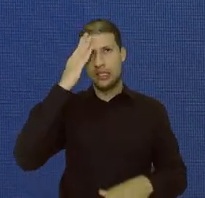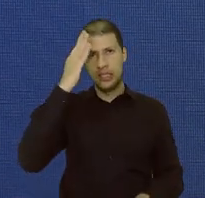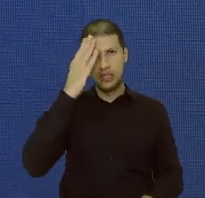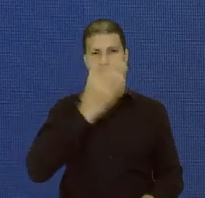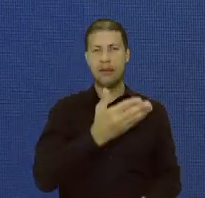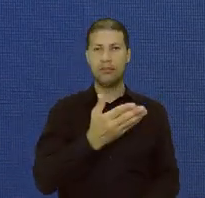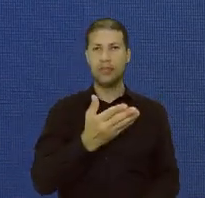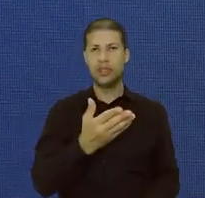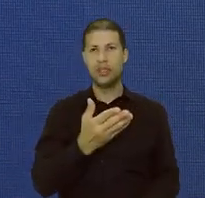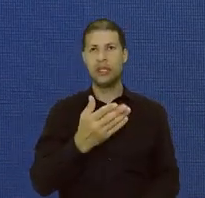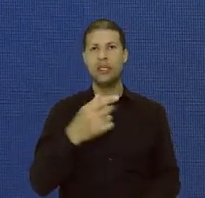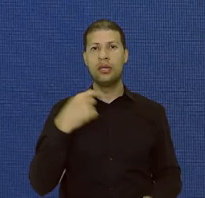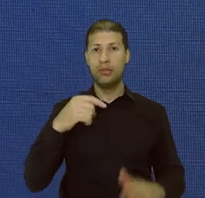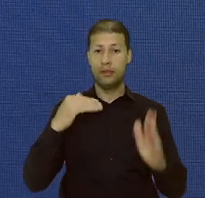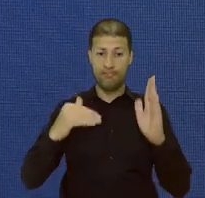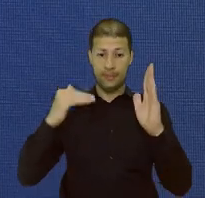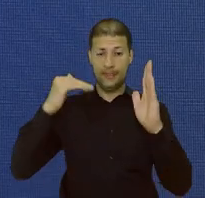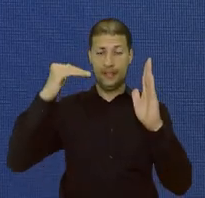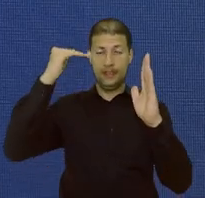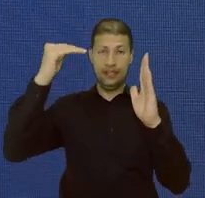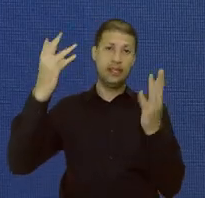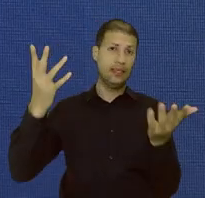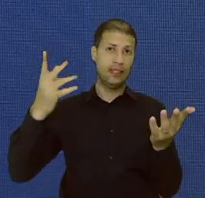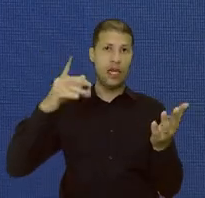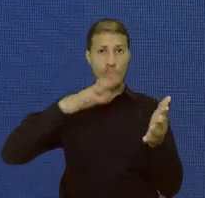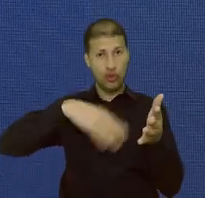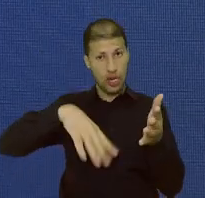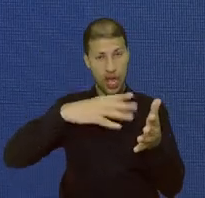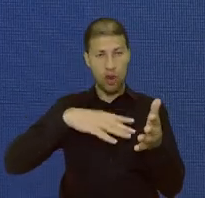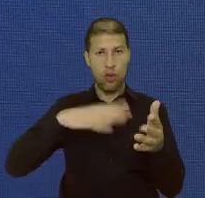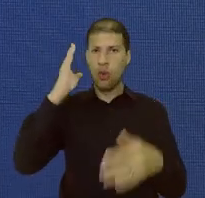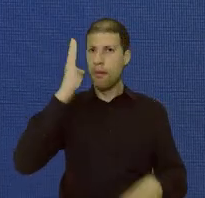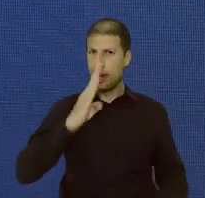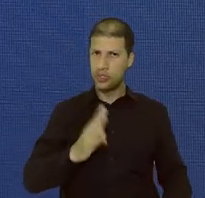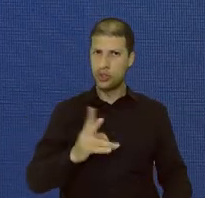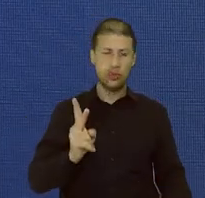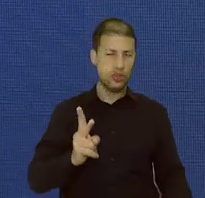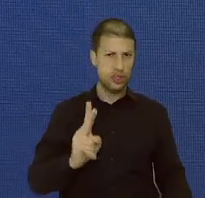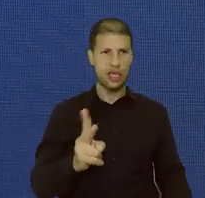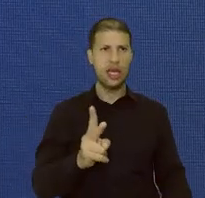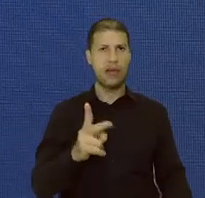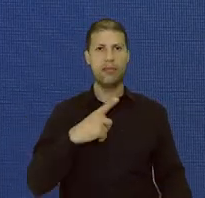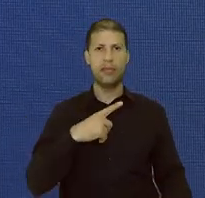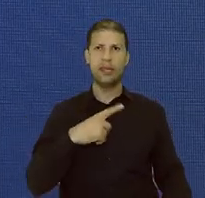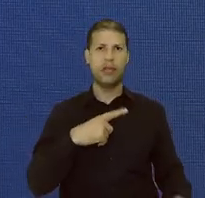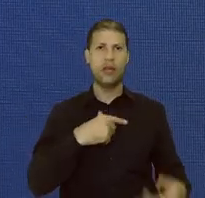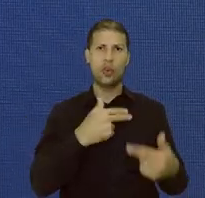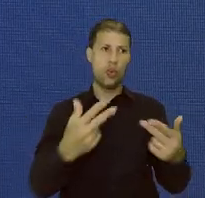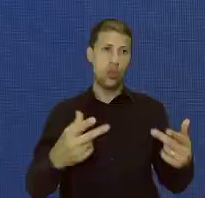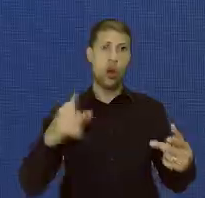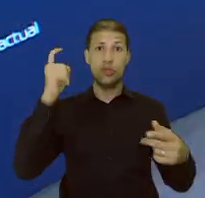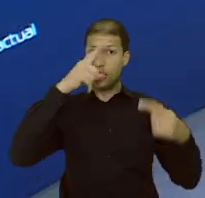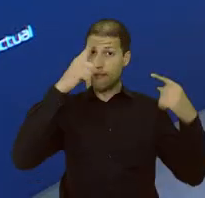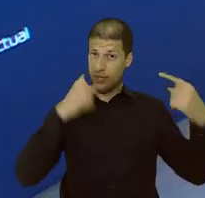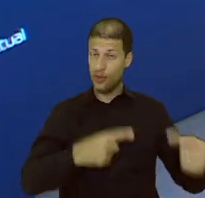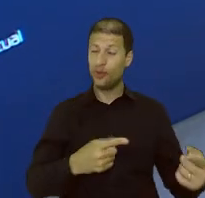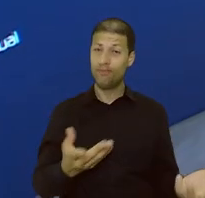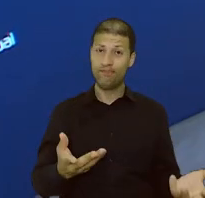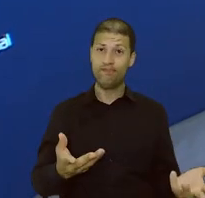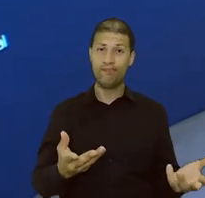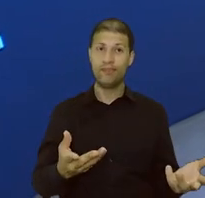escalar o negócio regionalmente o Brasil sempre é uma um desembarque ou uma desafio para eles então eles tem que ter